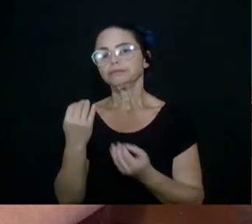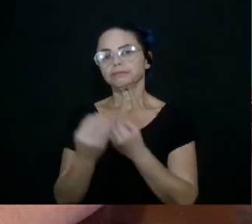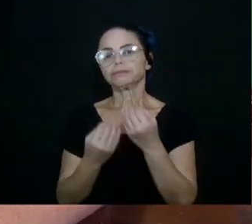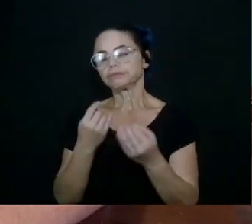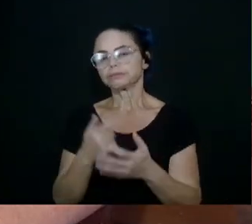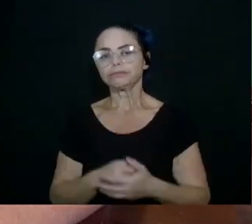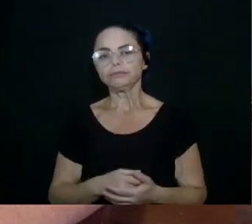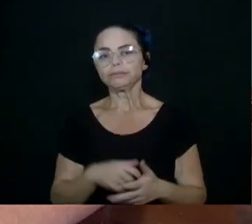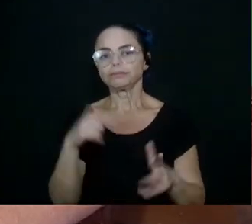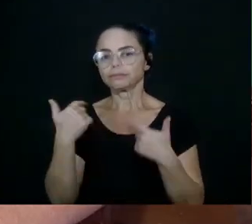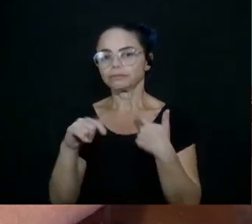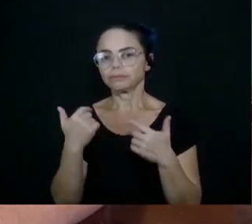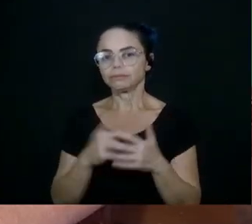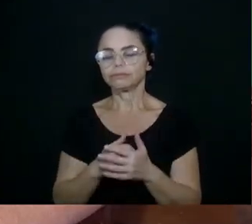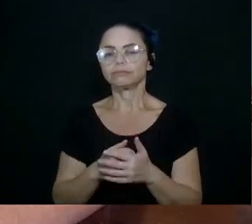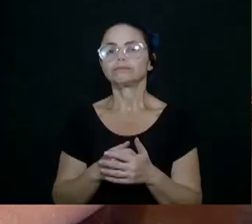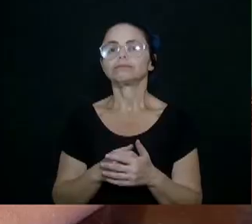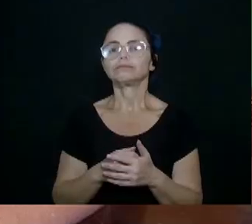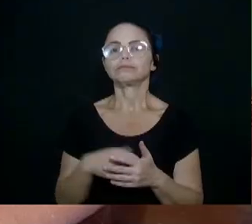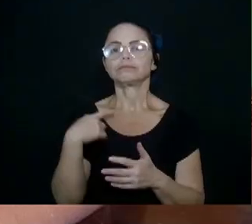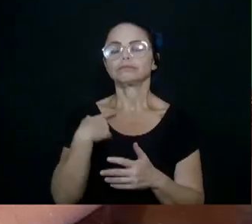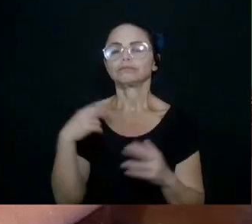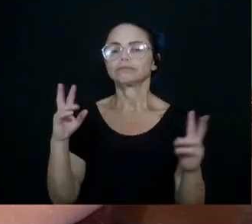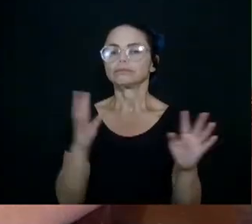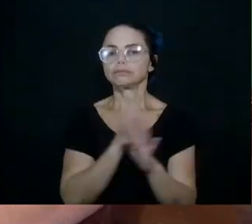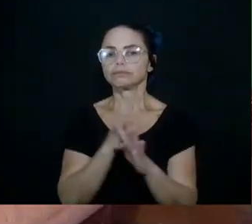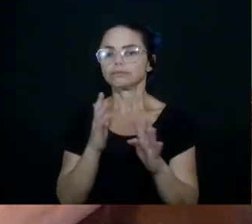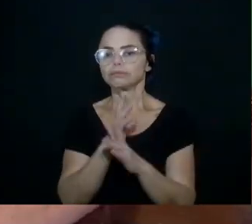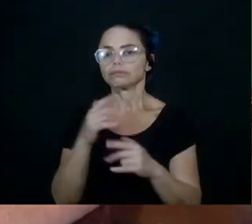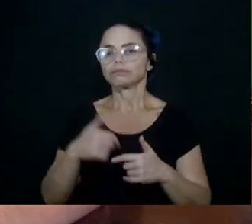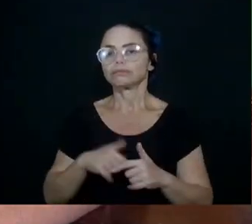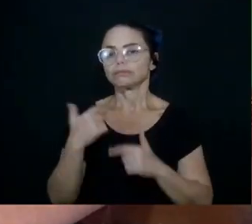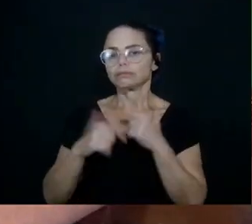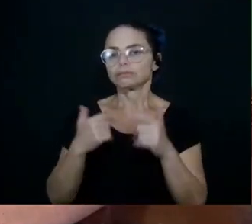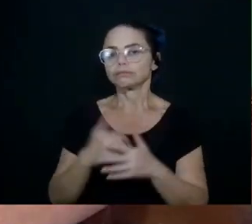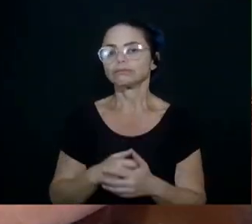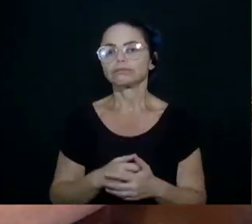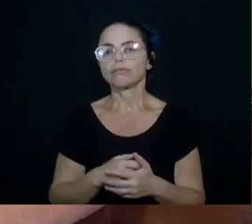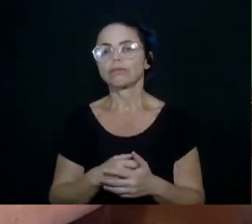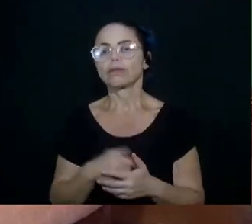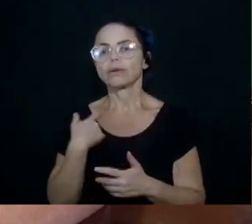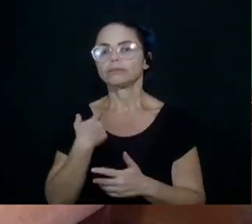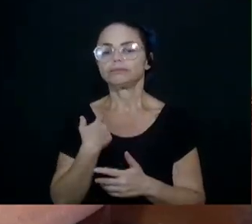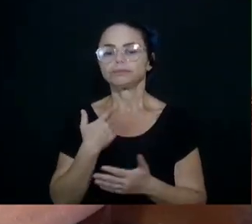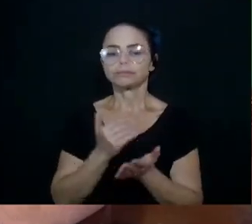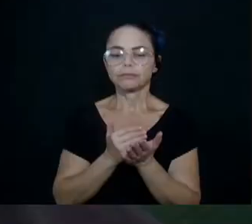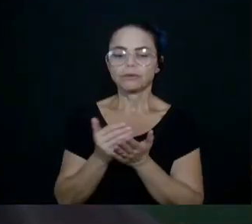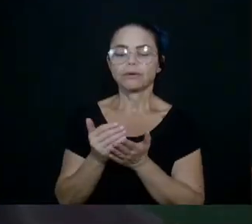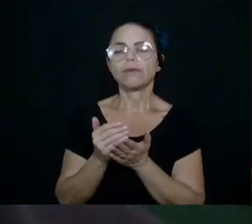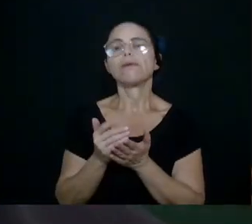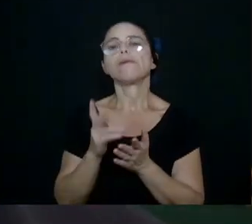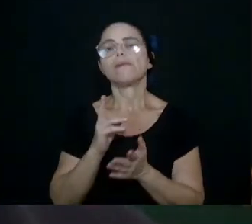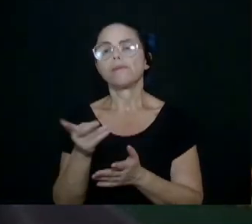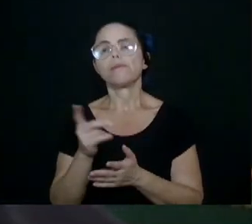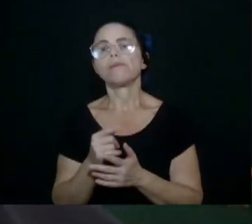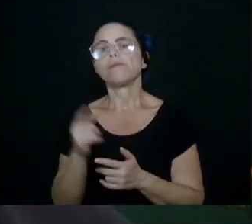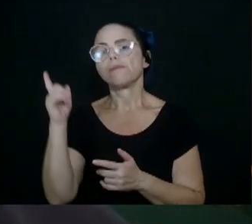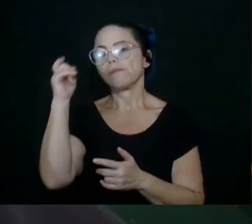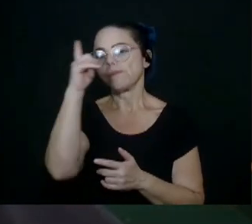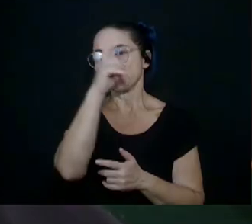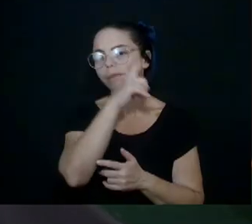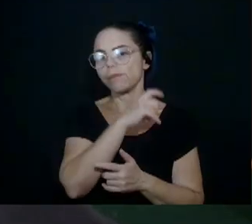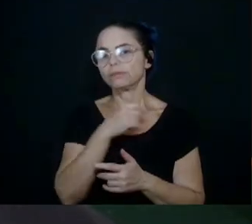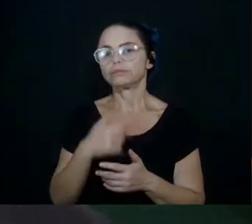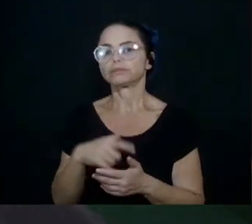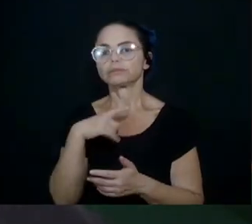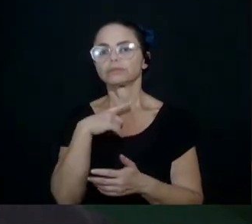essas cadeiras, quem transita por aqui. Legal, muito bom. Então, assim, esse começo realmente ele é sempre mais desafiador, porque você tem que trazer